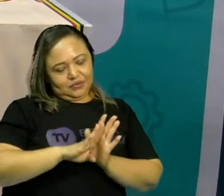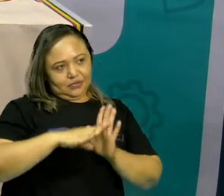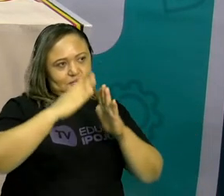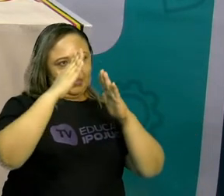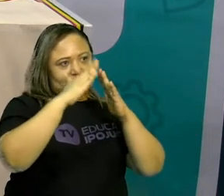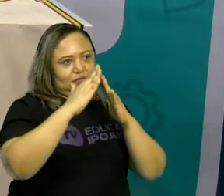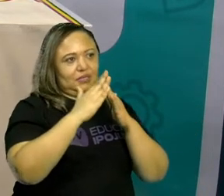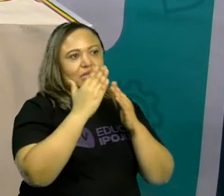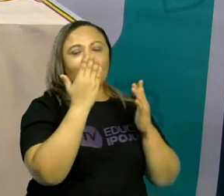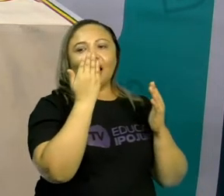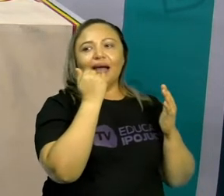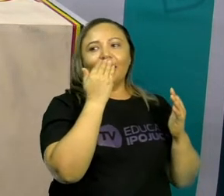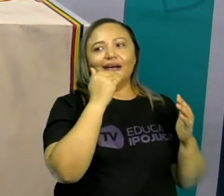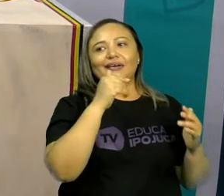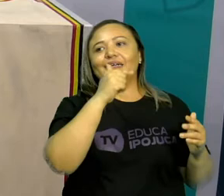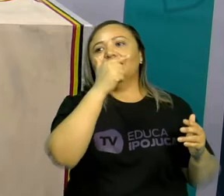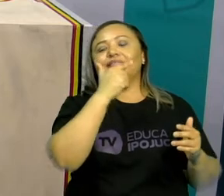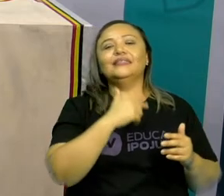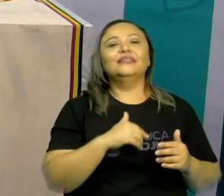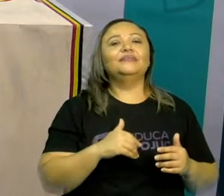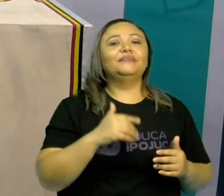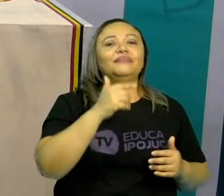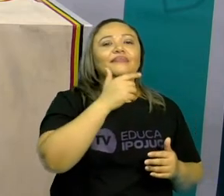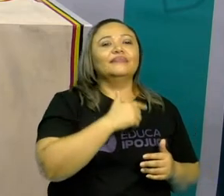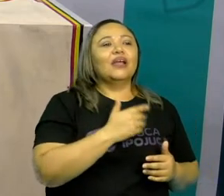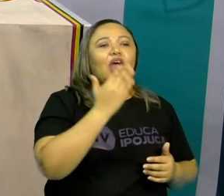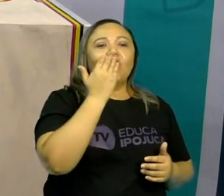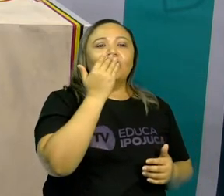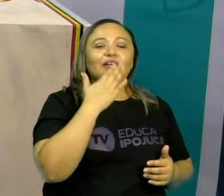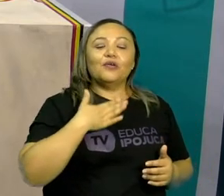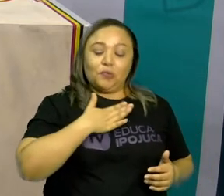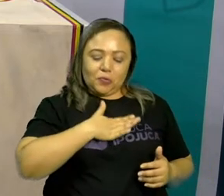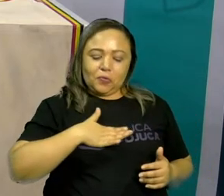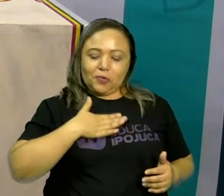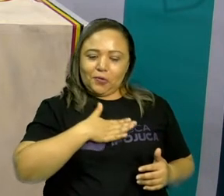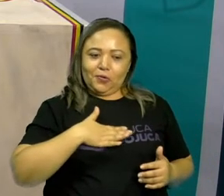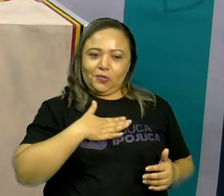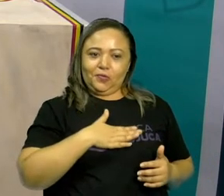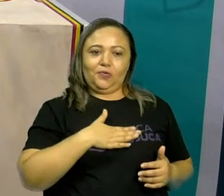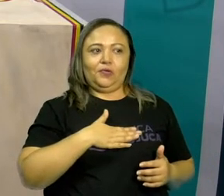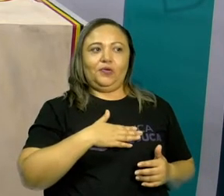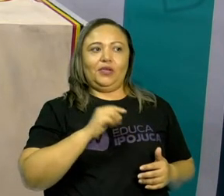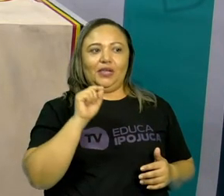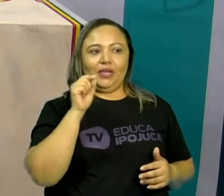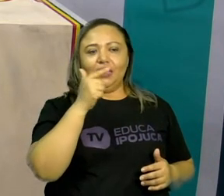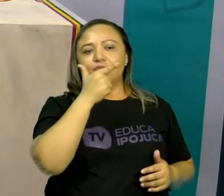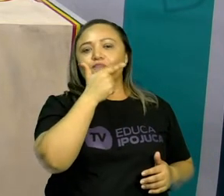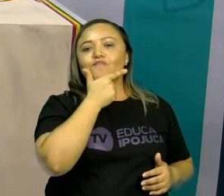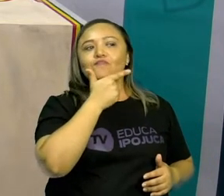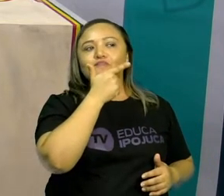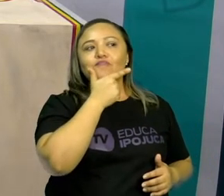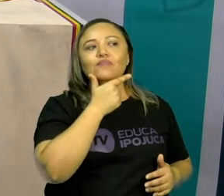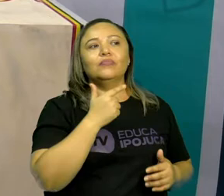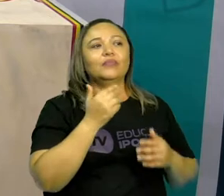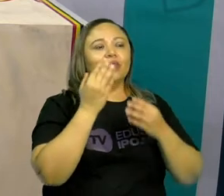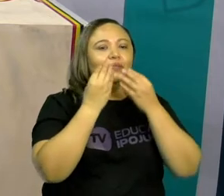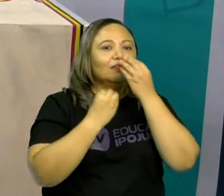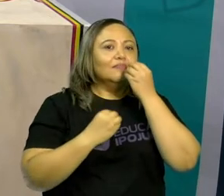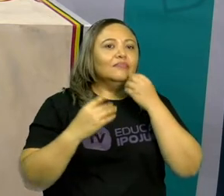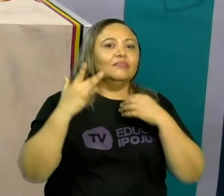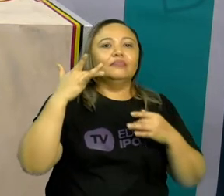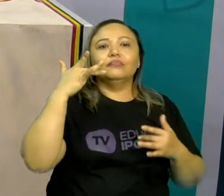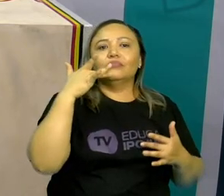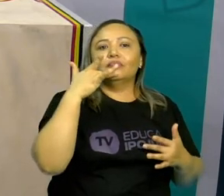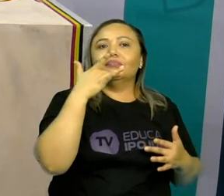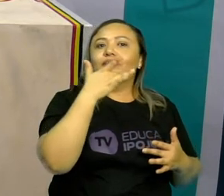casa comi a minha comida favorita o queijo sentir o